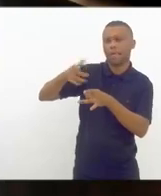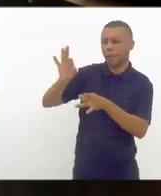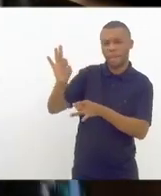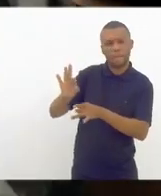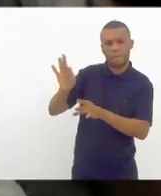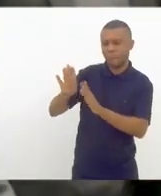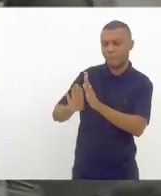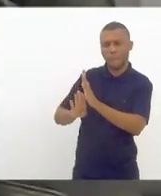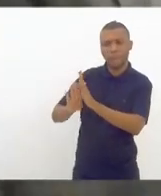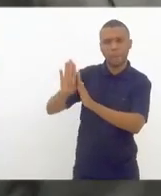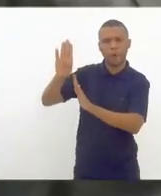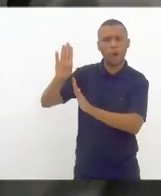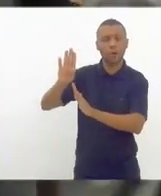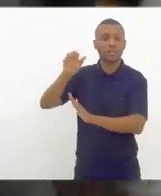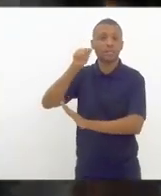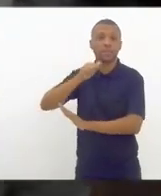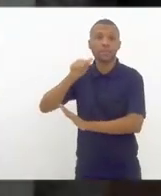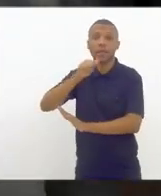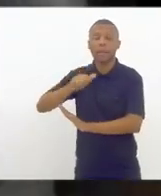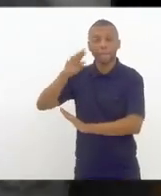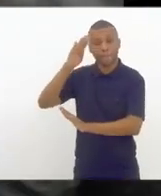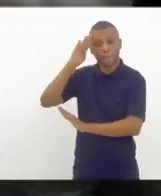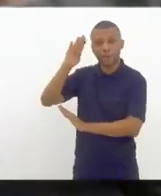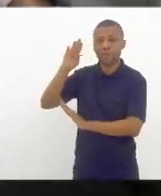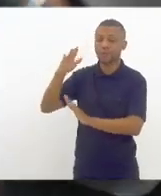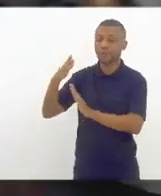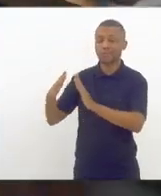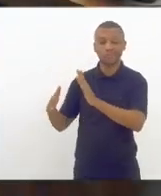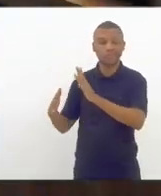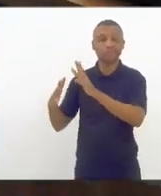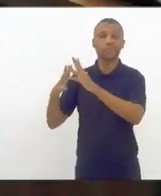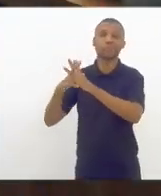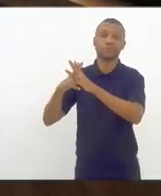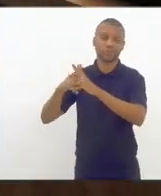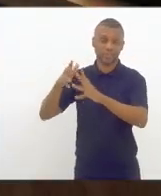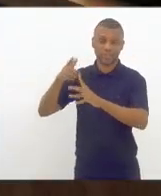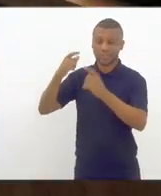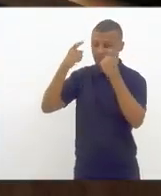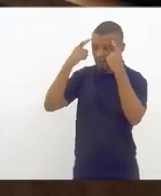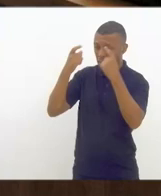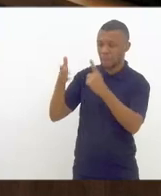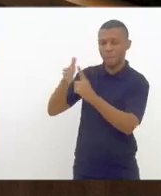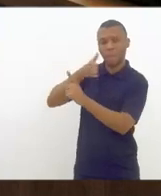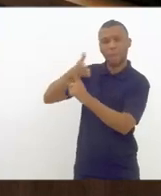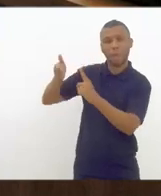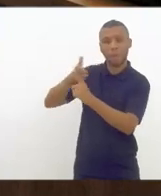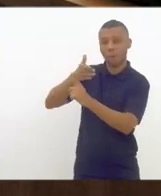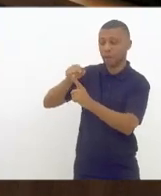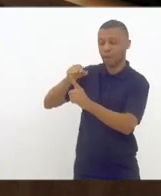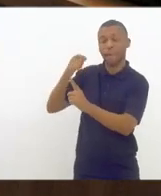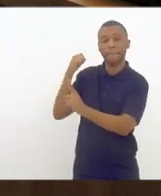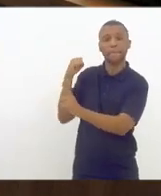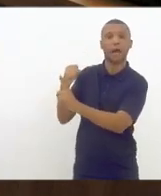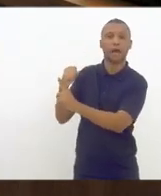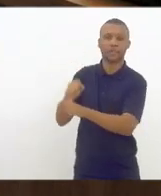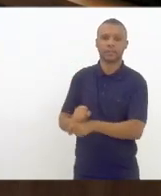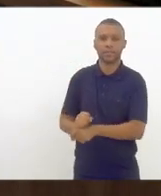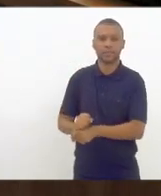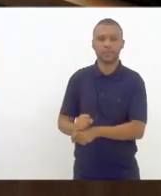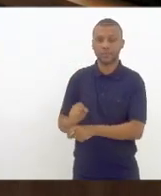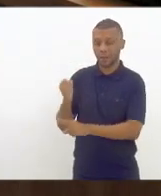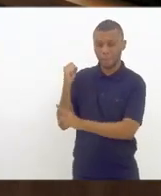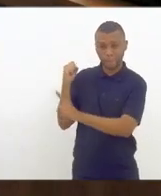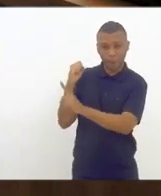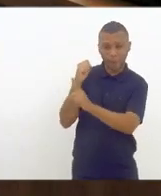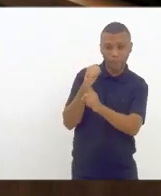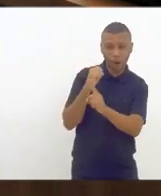mulher, inclusive o extremo dessa violência que retira a sua vida. O feminicídio ele não é apenas um crime violento contra a